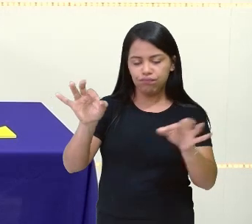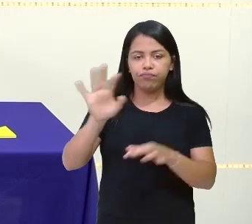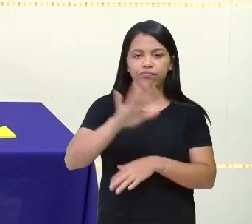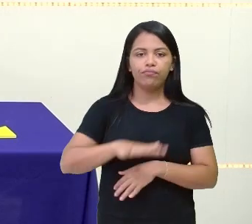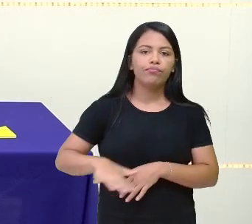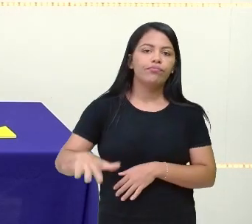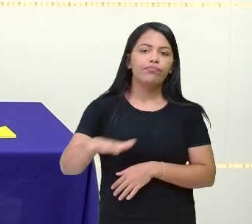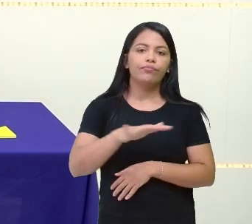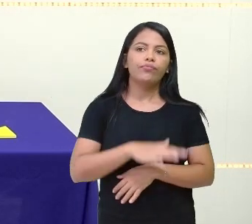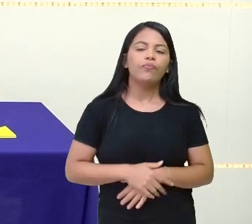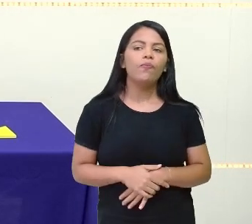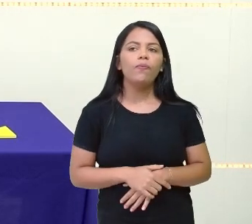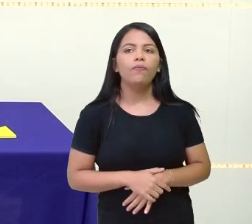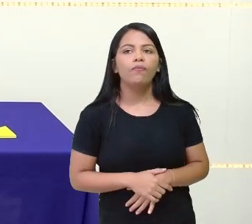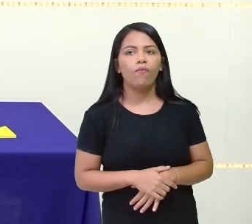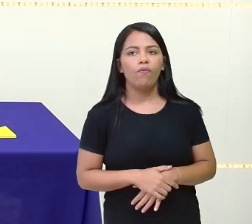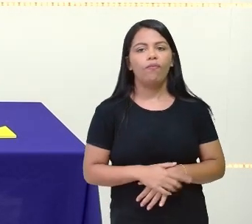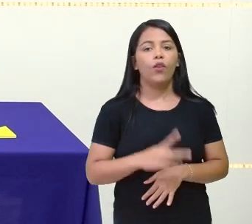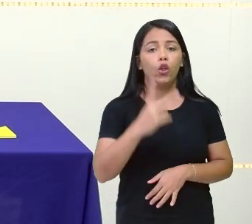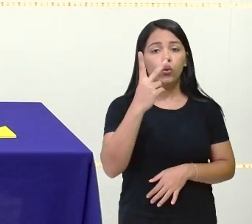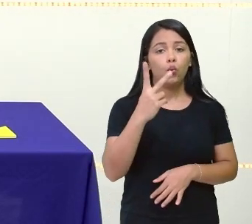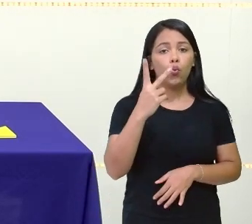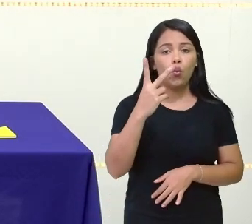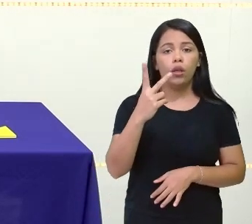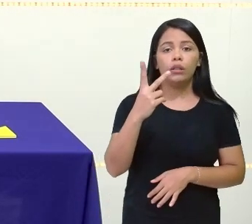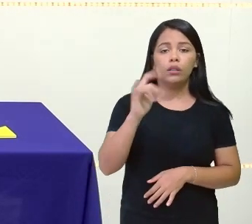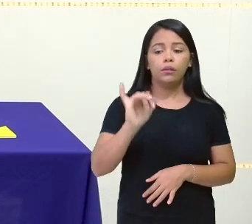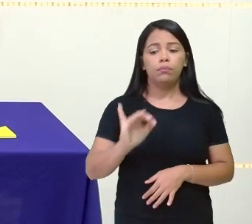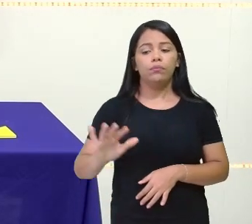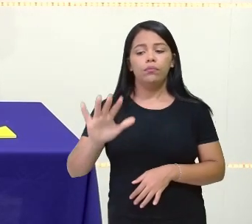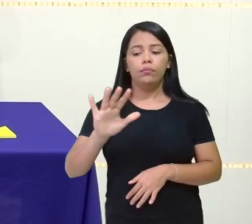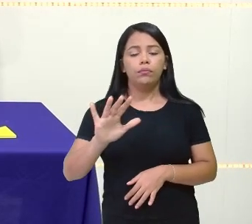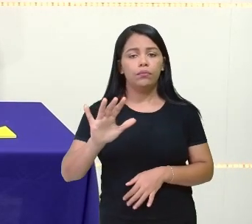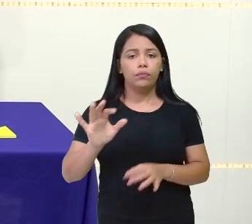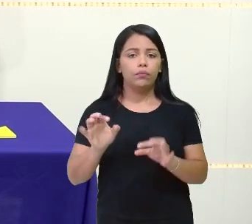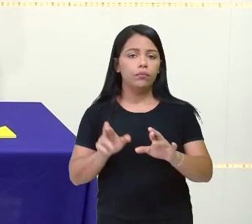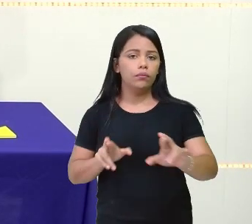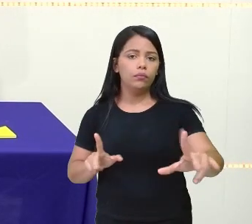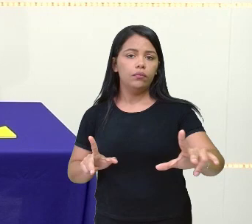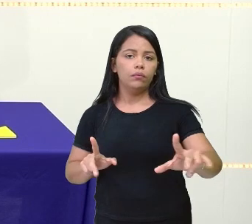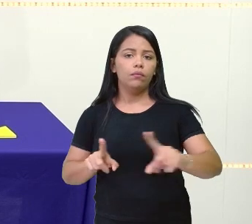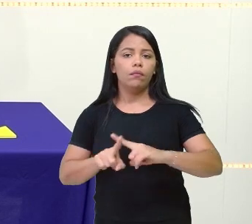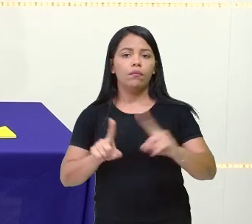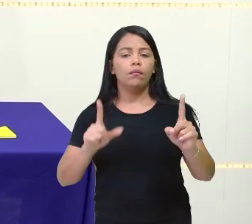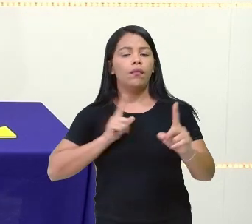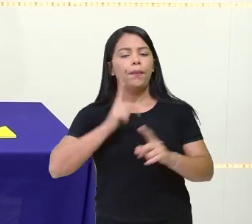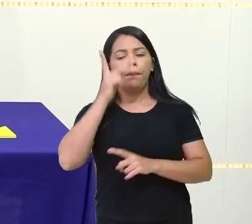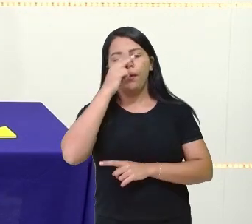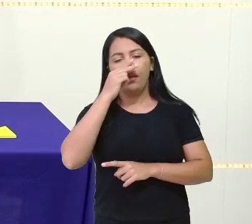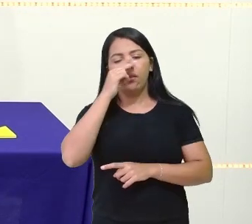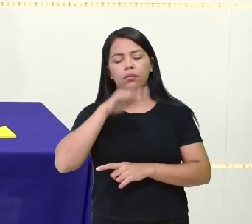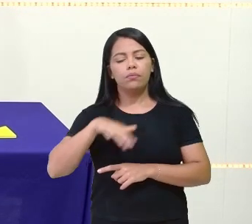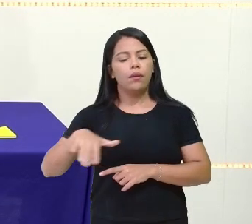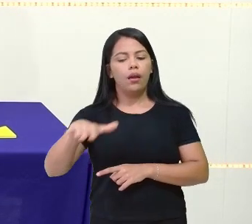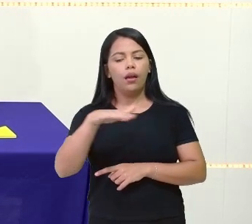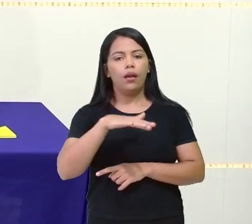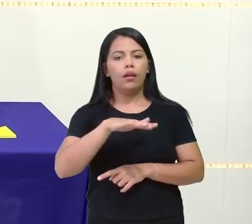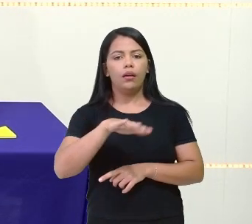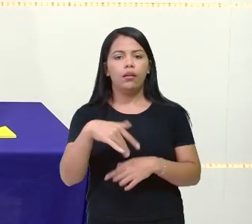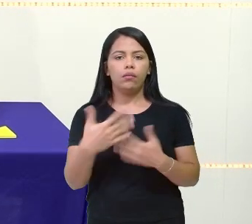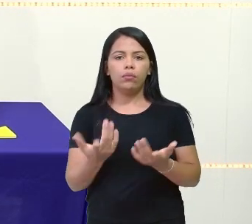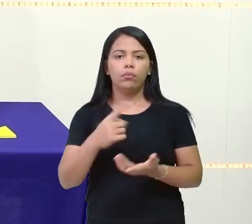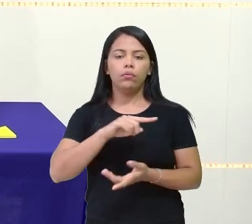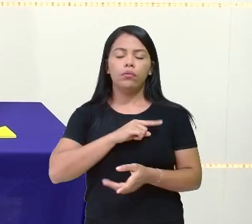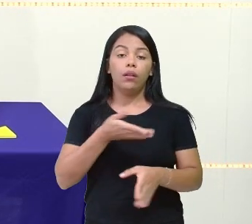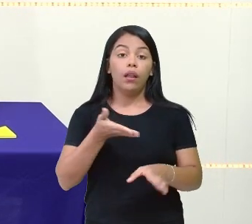Então, são figuras diferentes, mas que apresentam mesma área. E aí a gente chega a